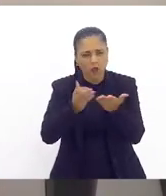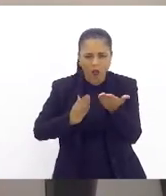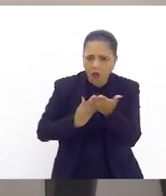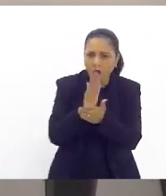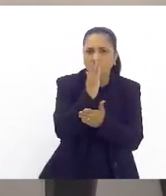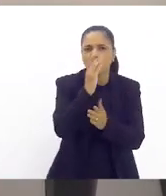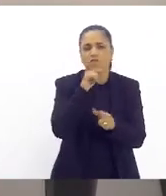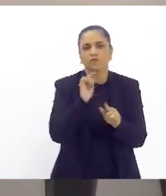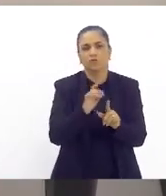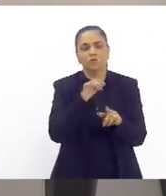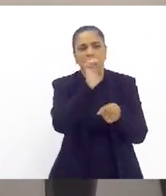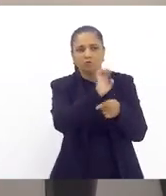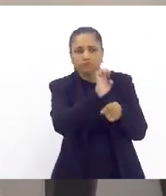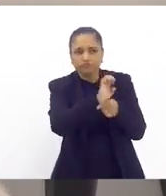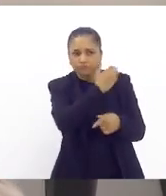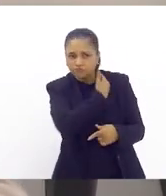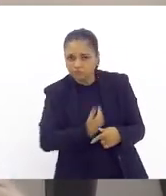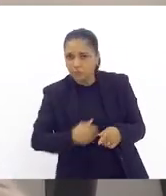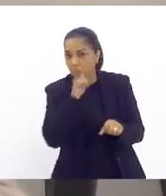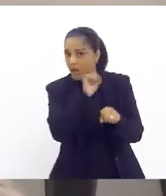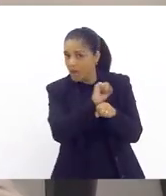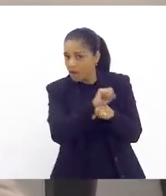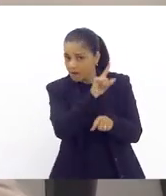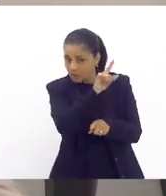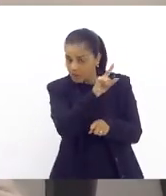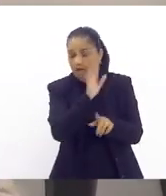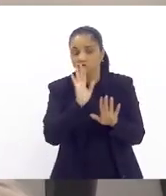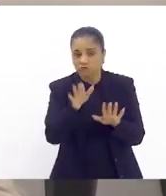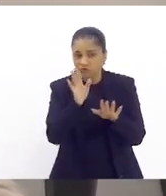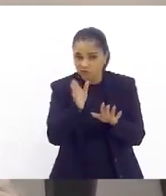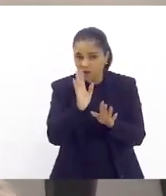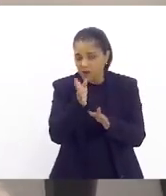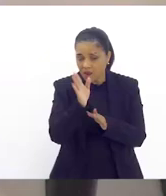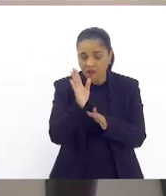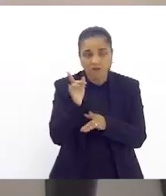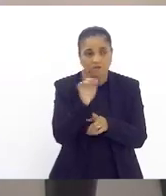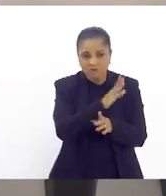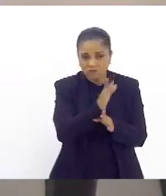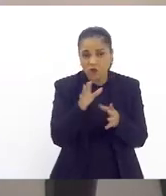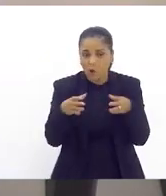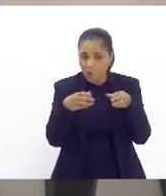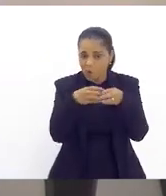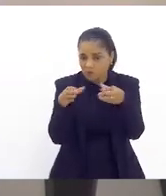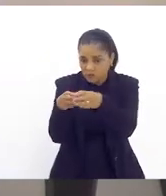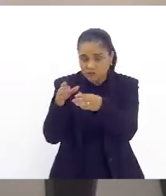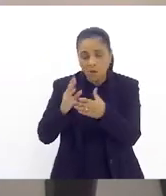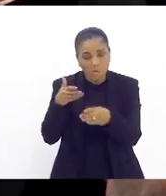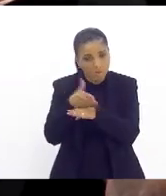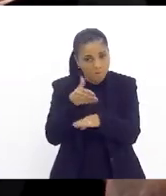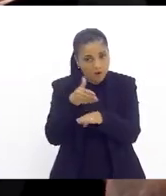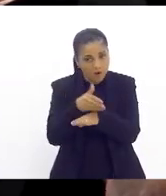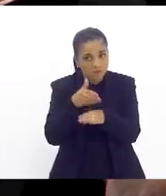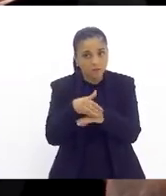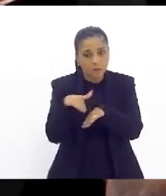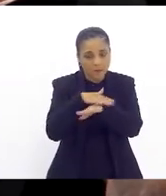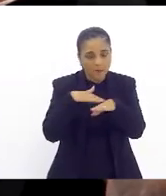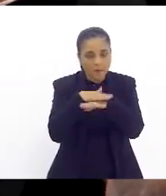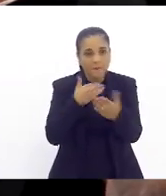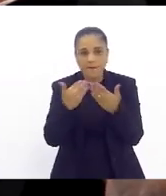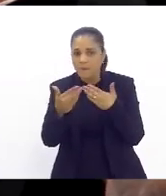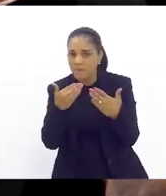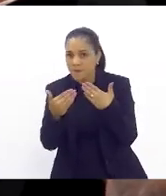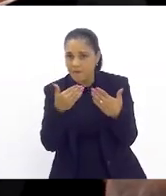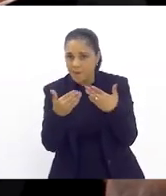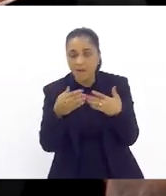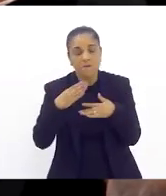do estado isso parado lá então tô com a audiência também acho que vocês né as comissões aqui precisam estar participando agora dessas conversa para